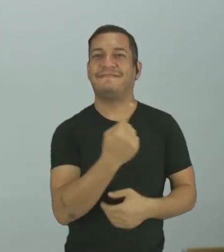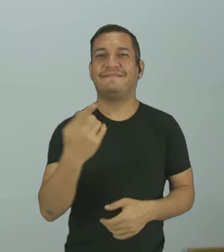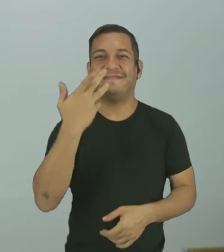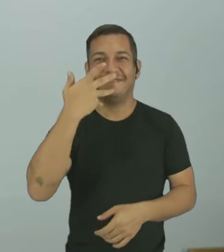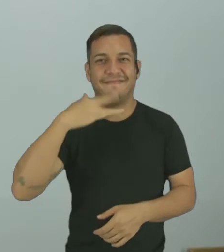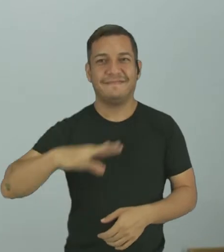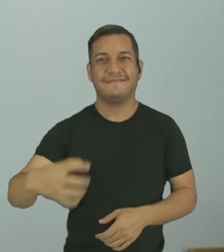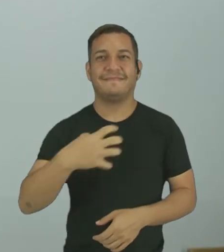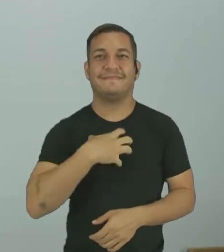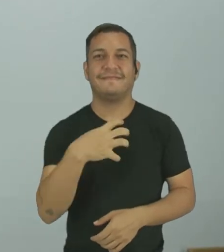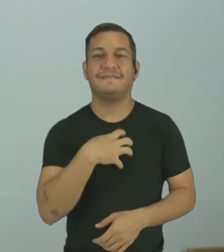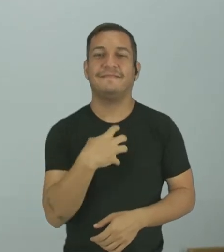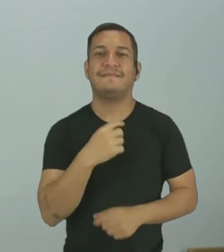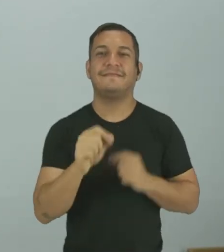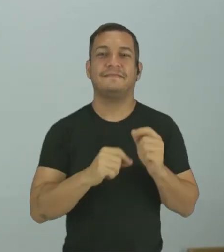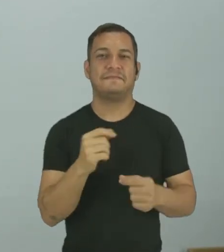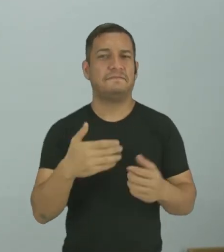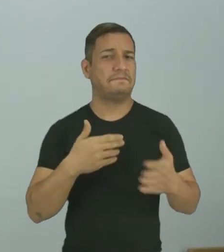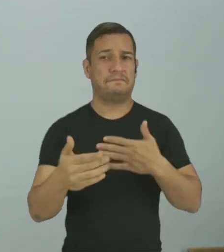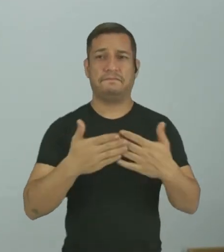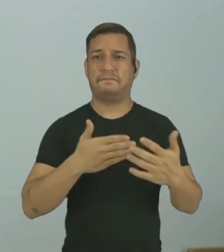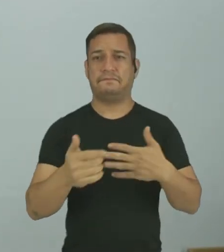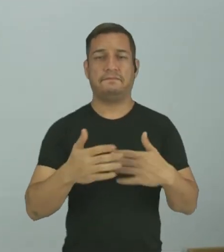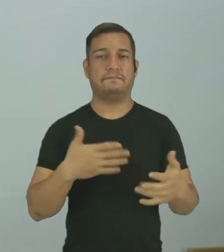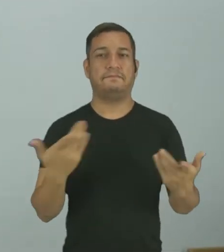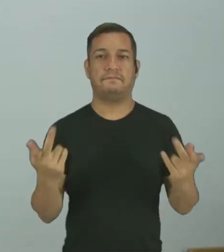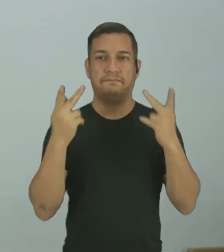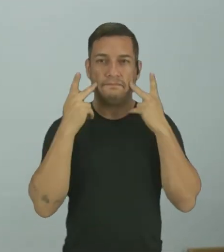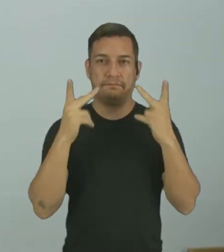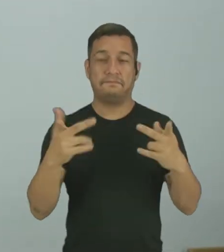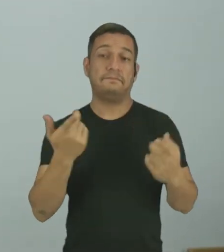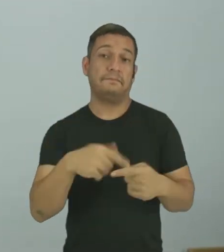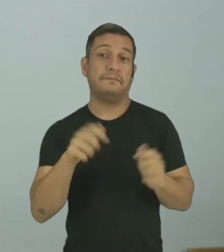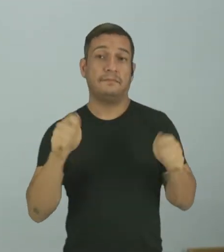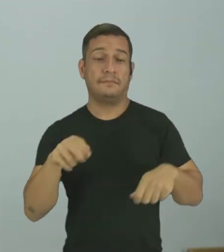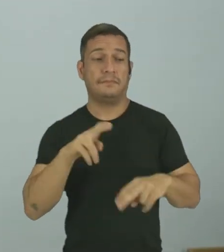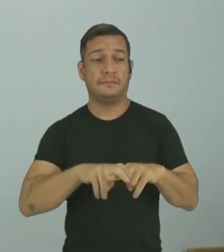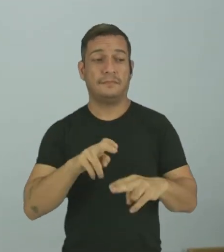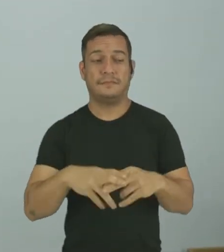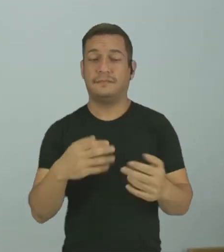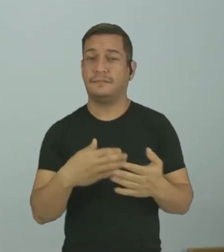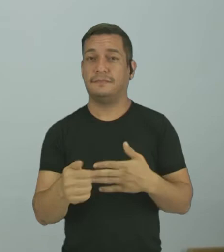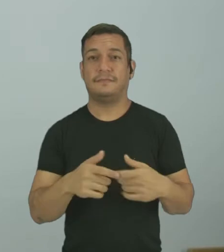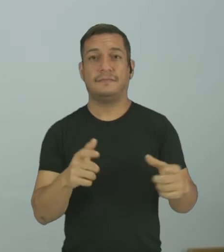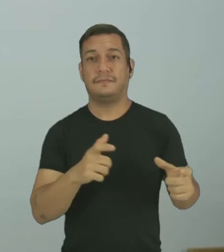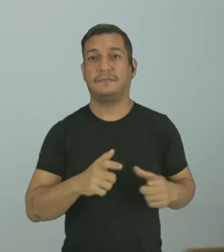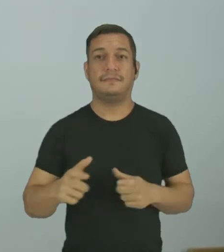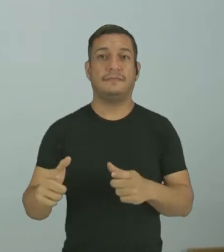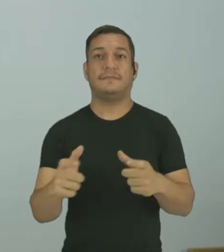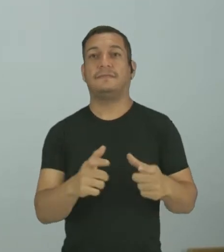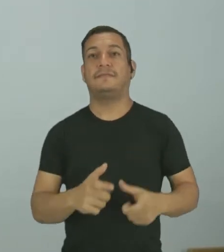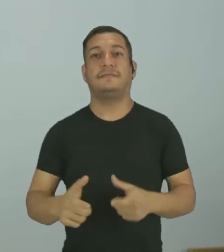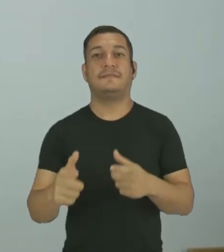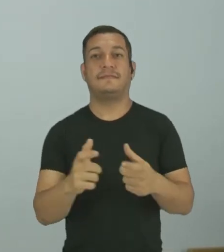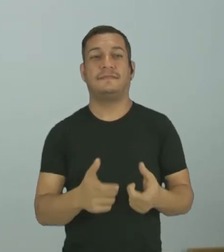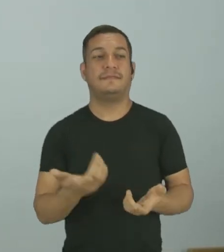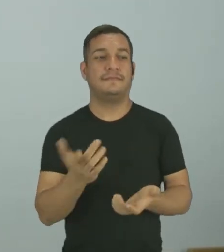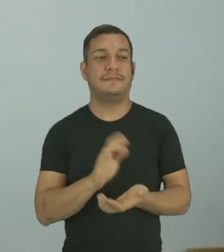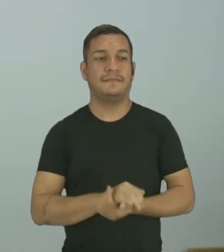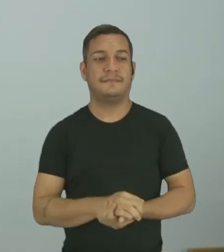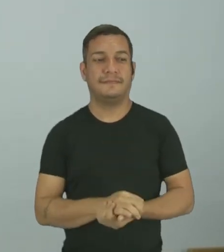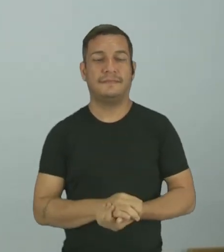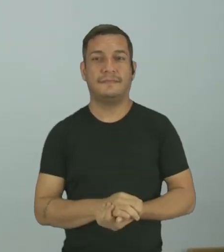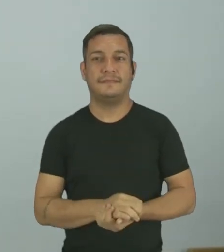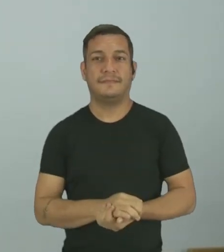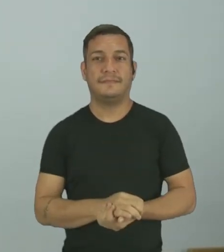se comportar da forma que achasse melhor, então poderia sentar em qualquer lugar. E isso não seria uma regra